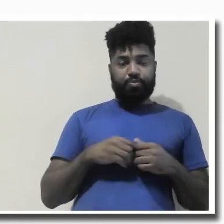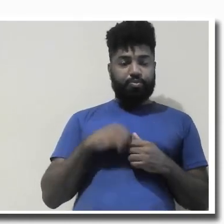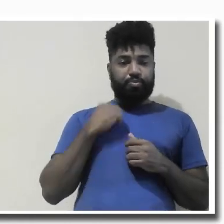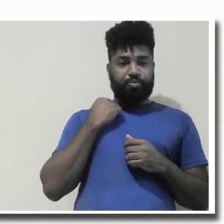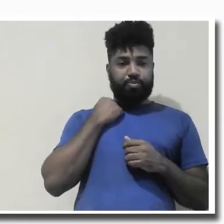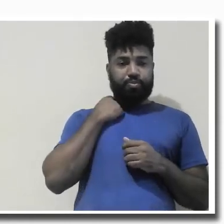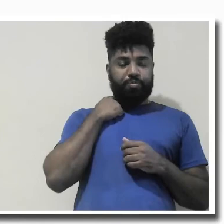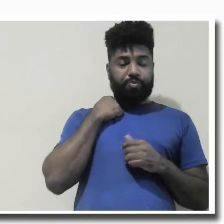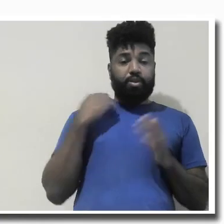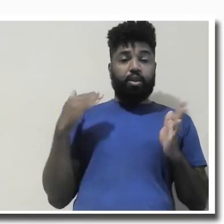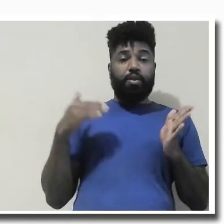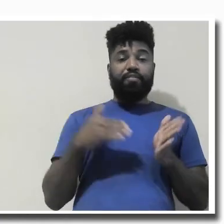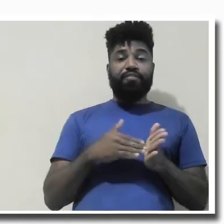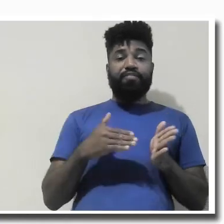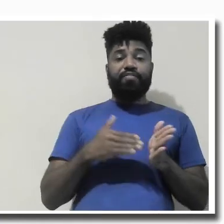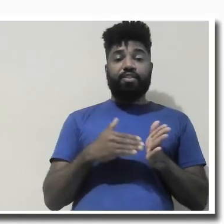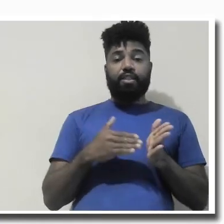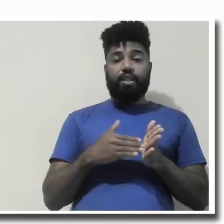E por último,